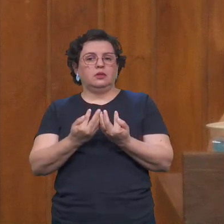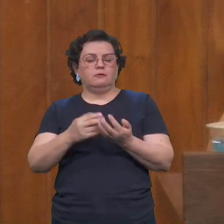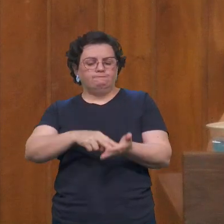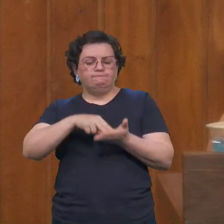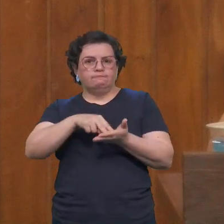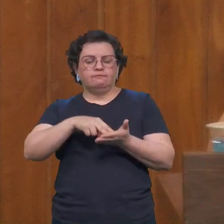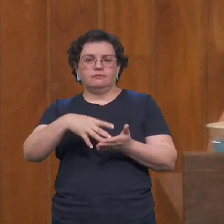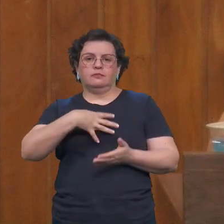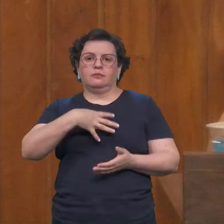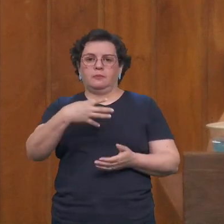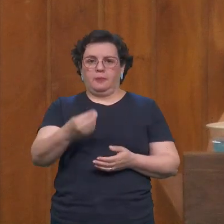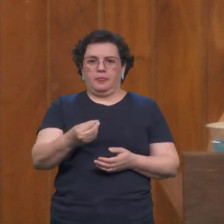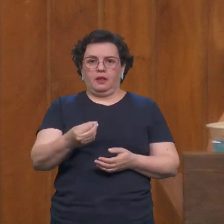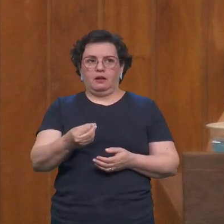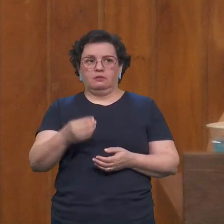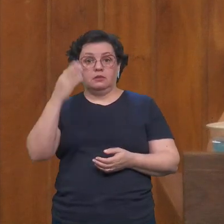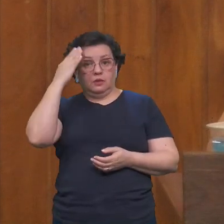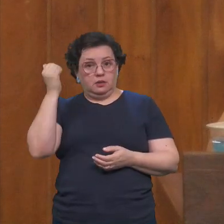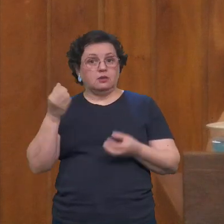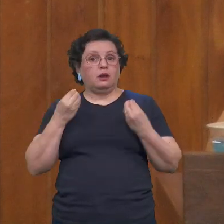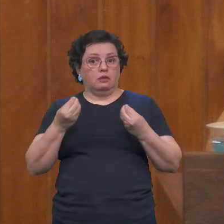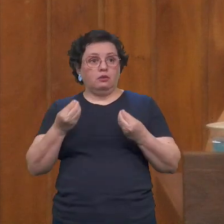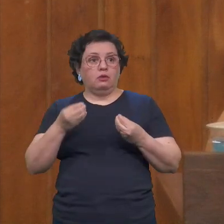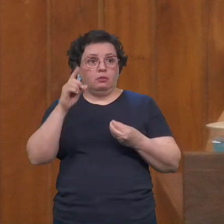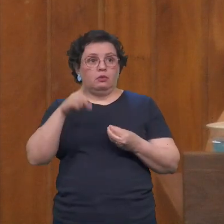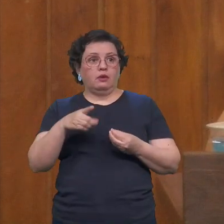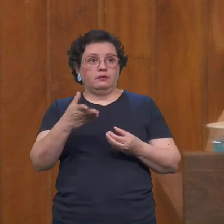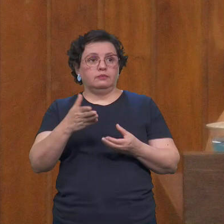filhos. Sei muito bem como é isso,